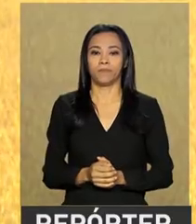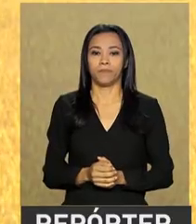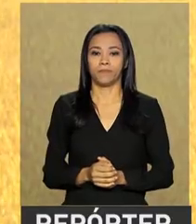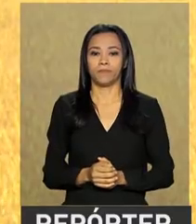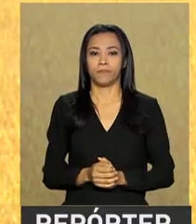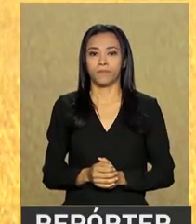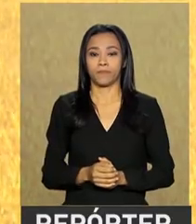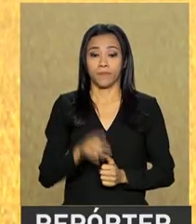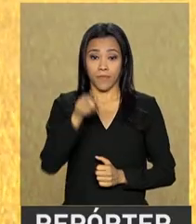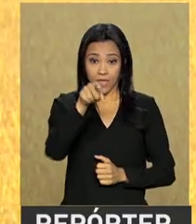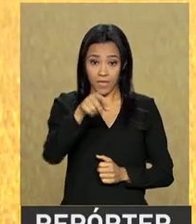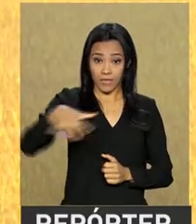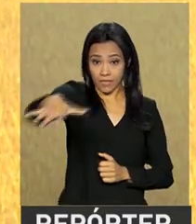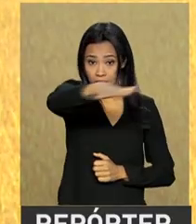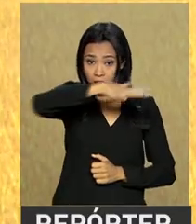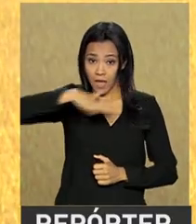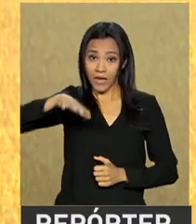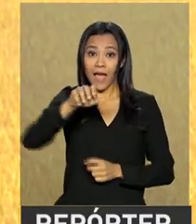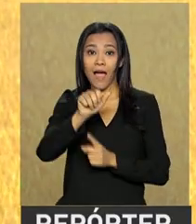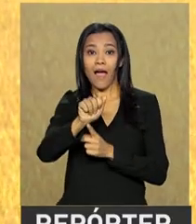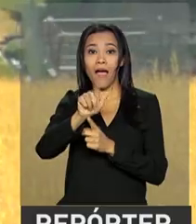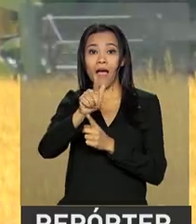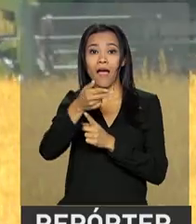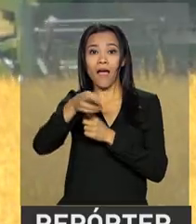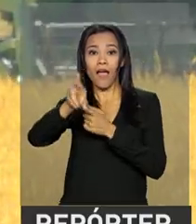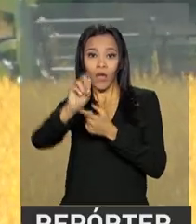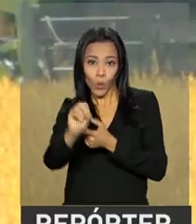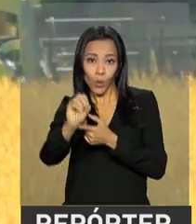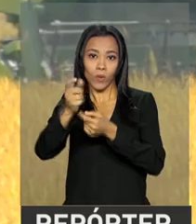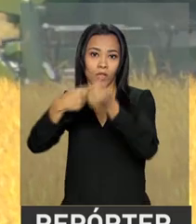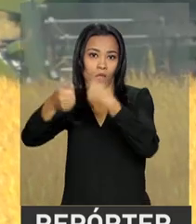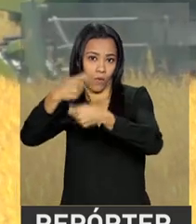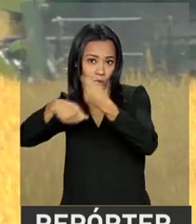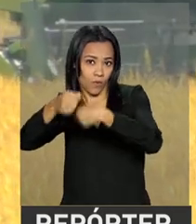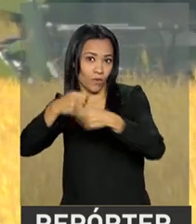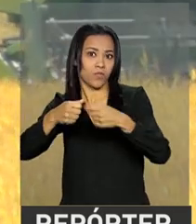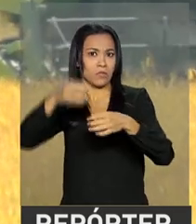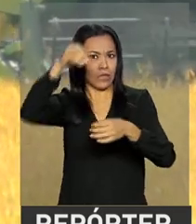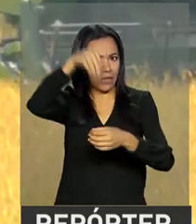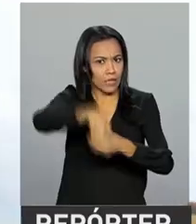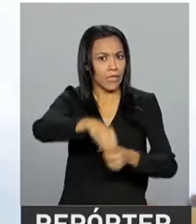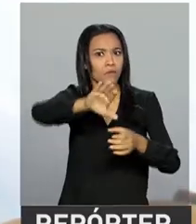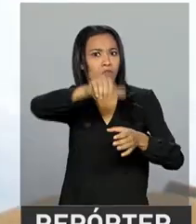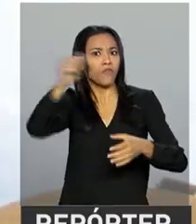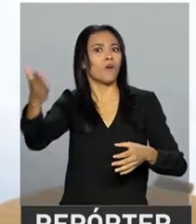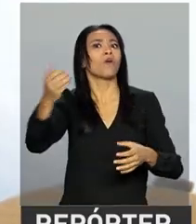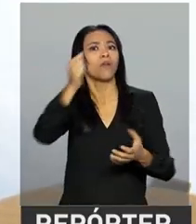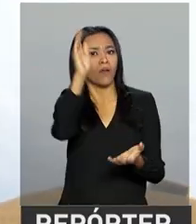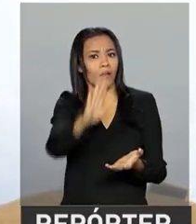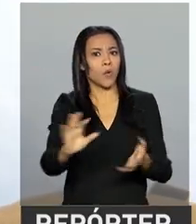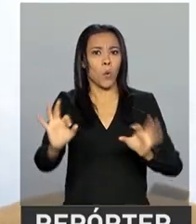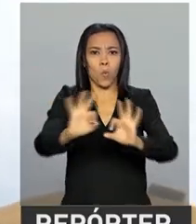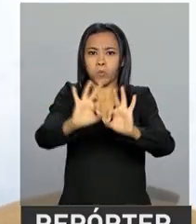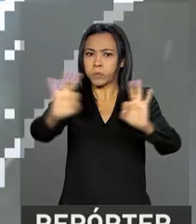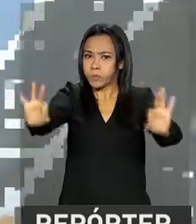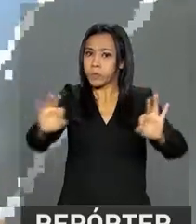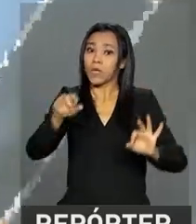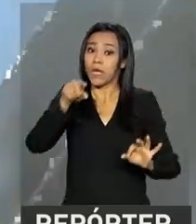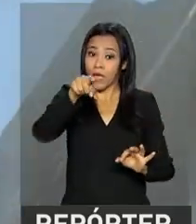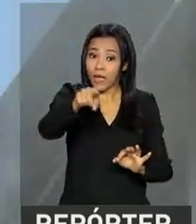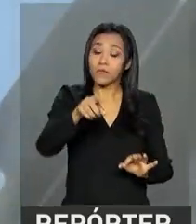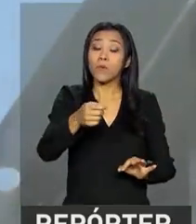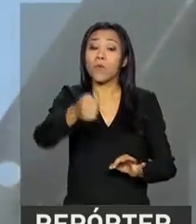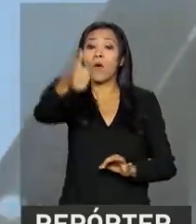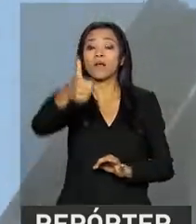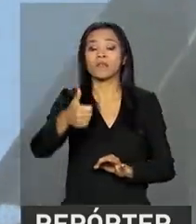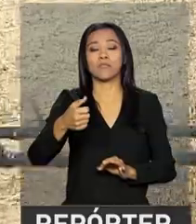o agronegócio tem colhido bons resultados dentro e fora do campo principal motor da economia nacional o setor responde por